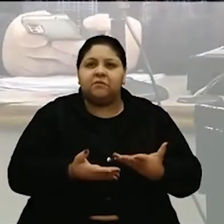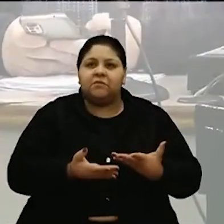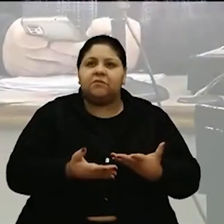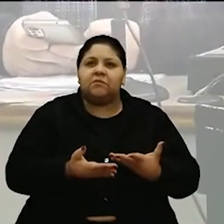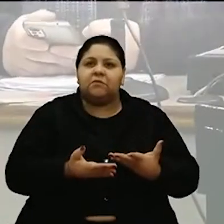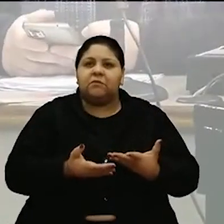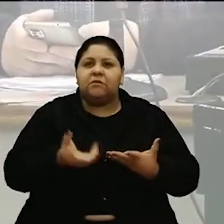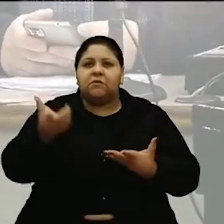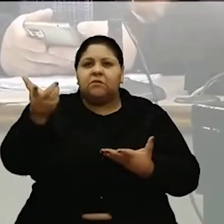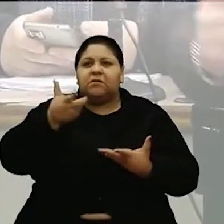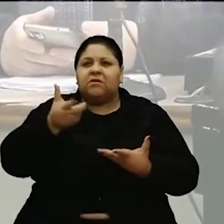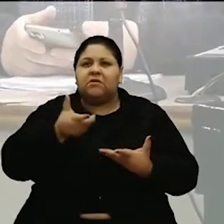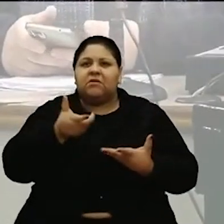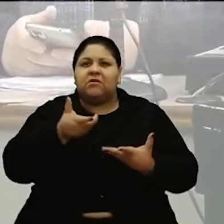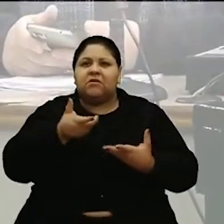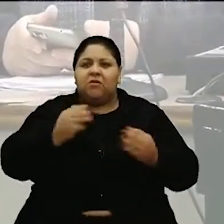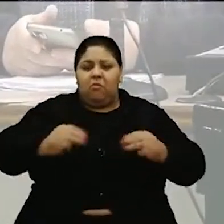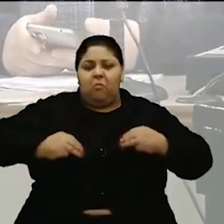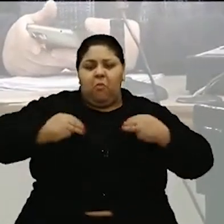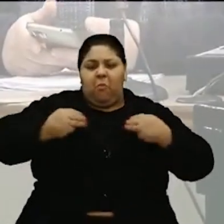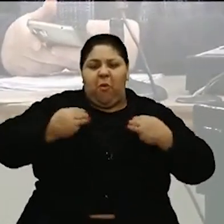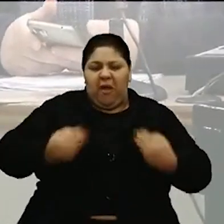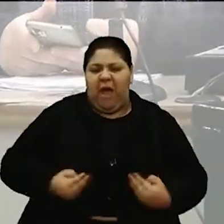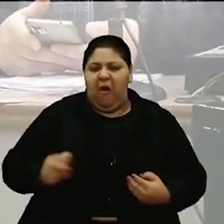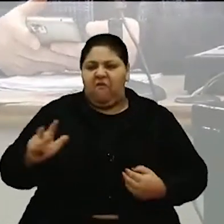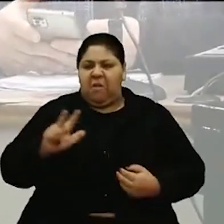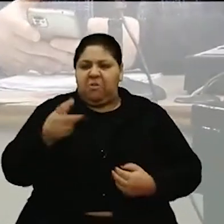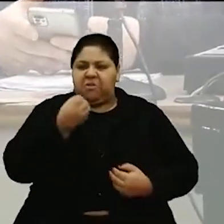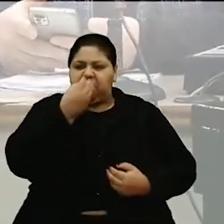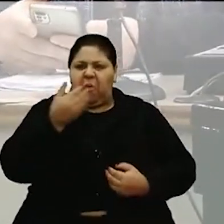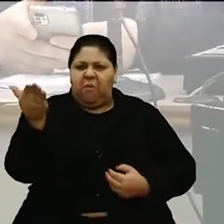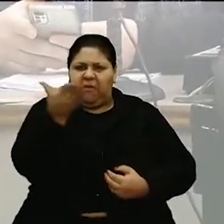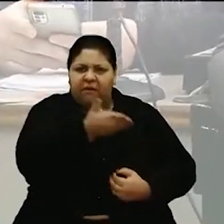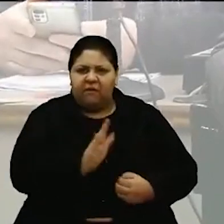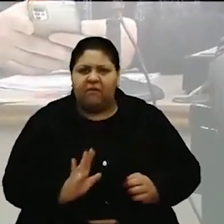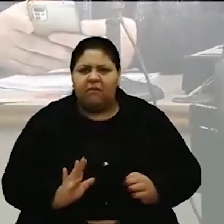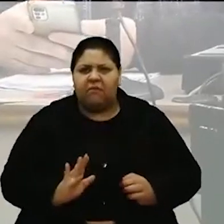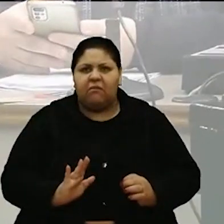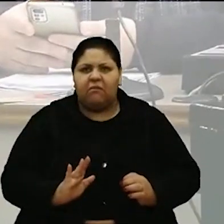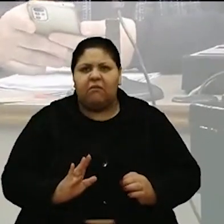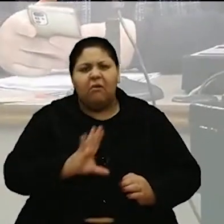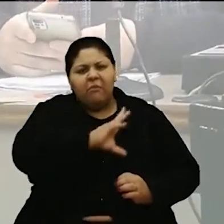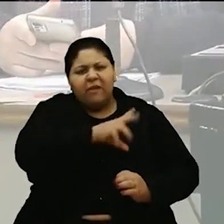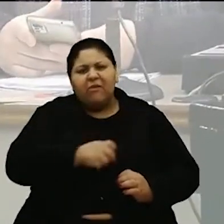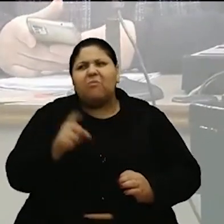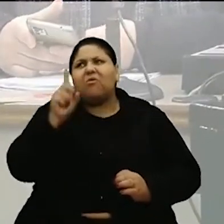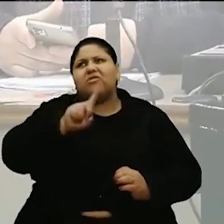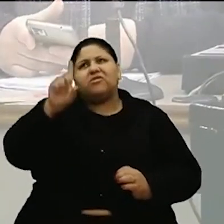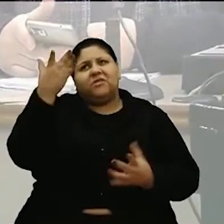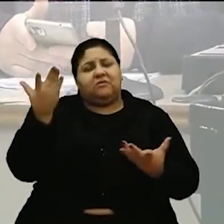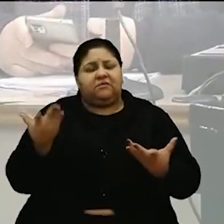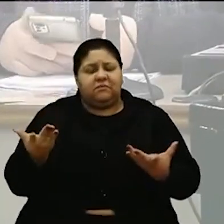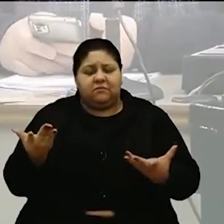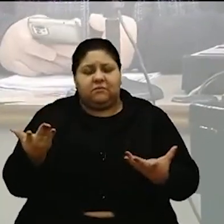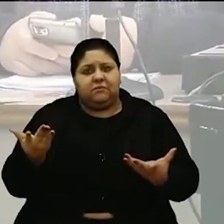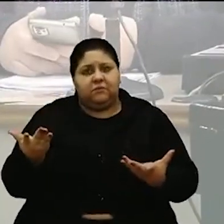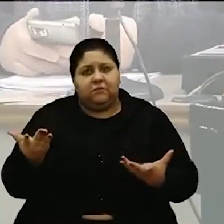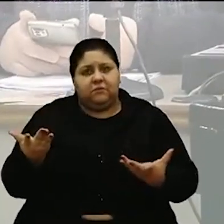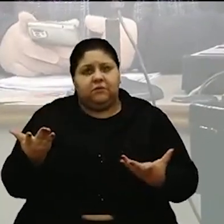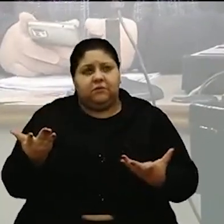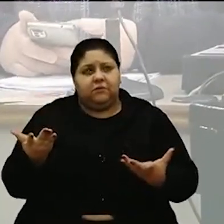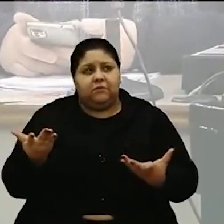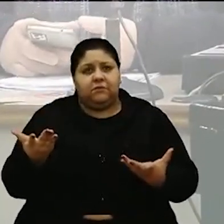Aí querem pagar aqui da moral dos bons costumes. Pelo amor de Deus, pelo amor de Deus.